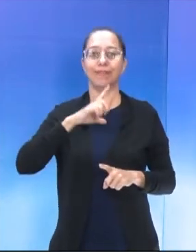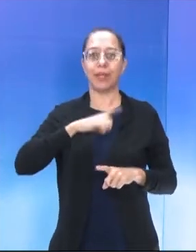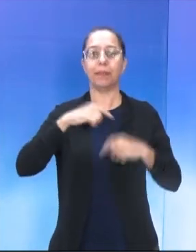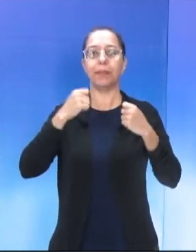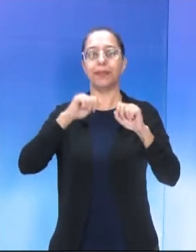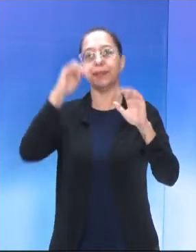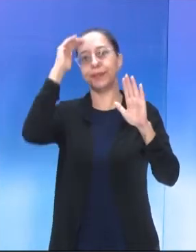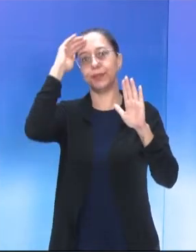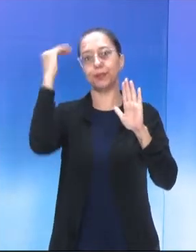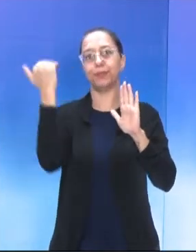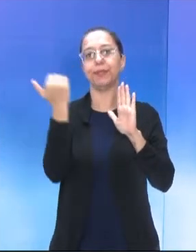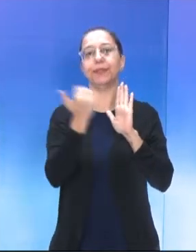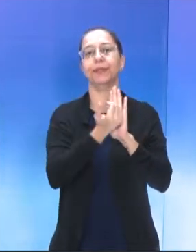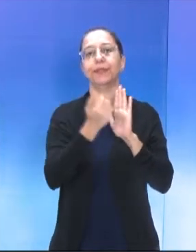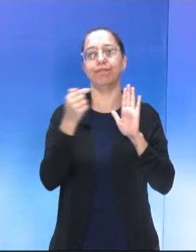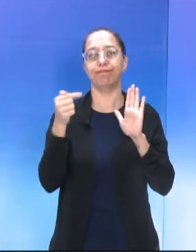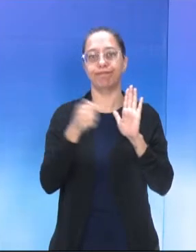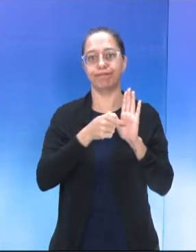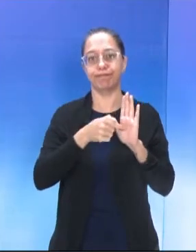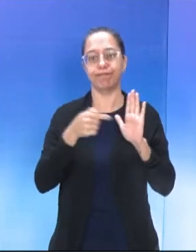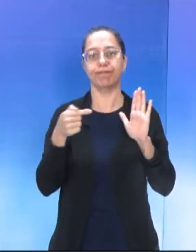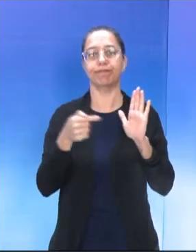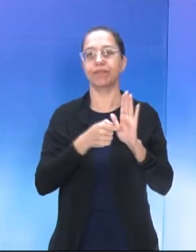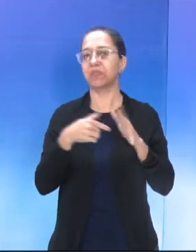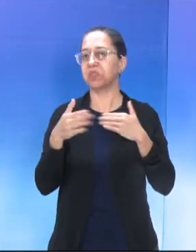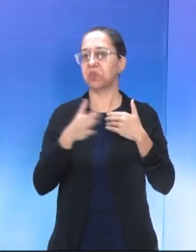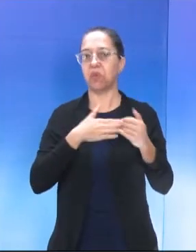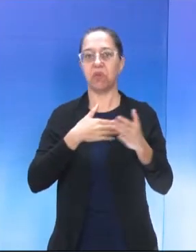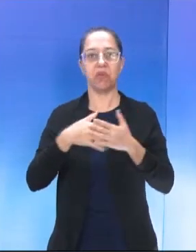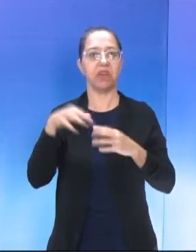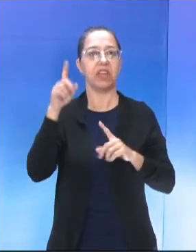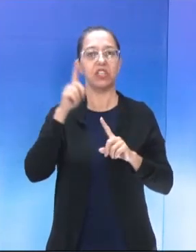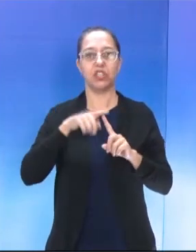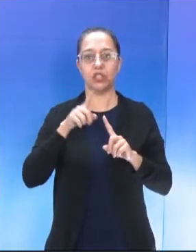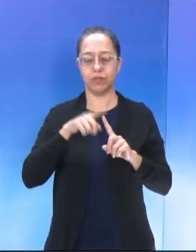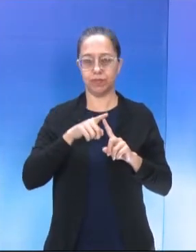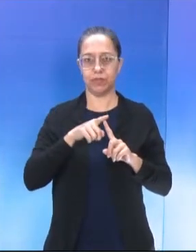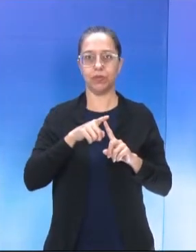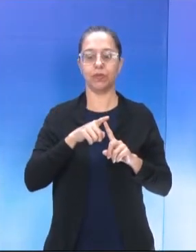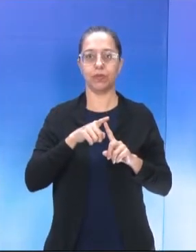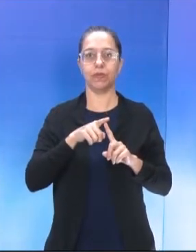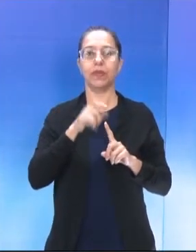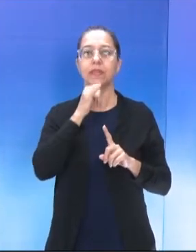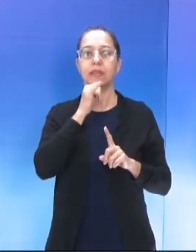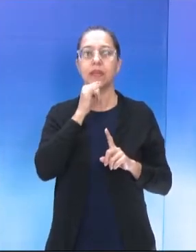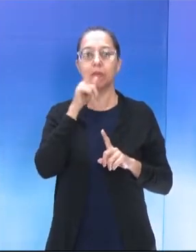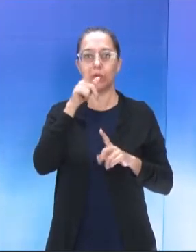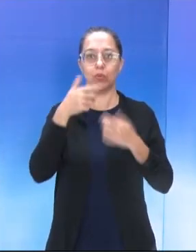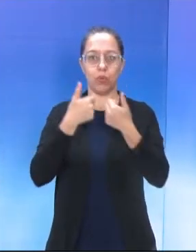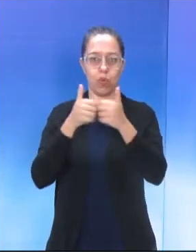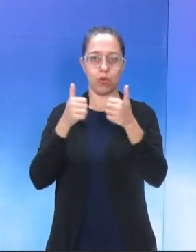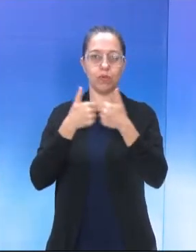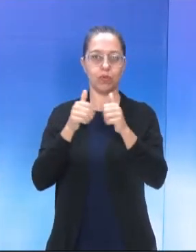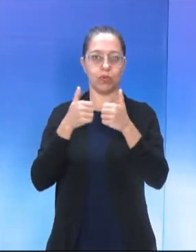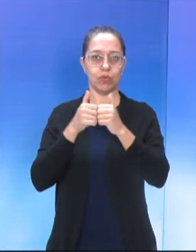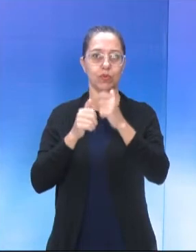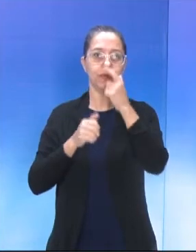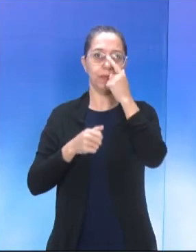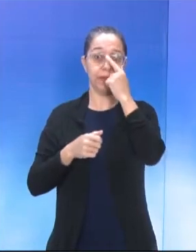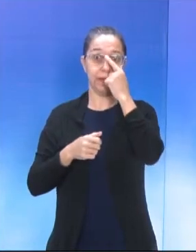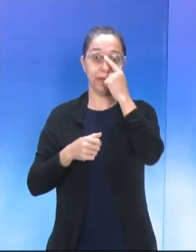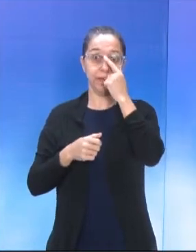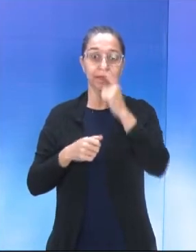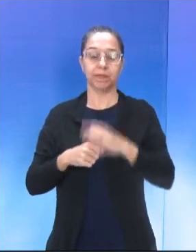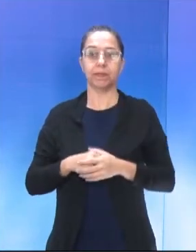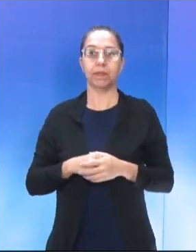ou está sob a qualquer tipo de legislação. Se você pega um ônibus, você vai